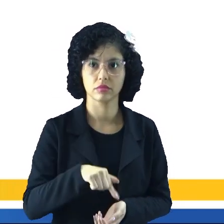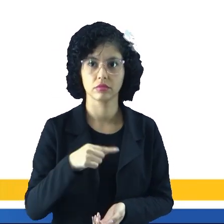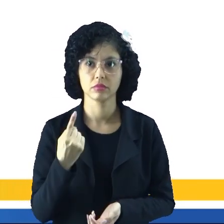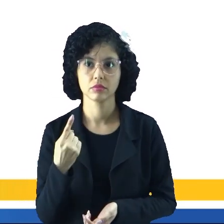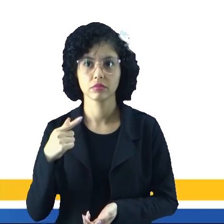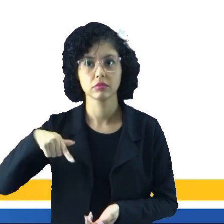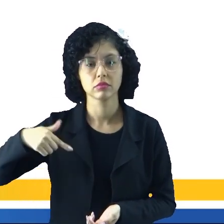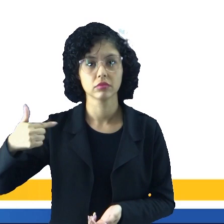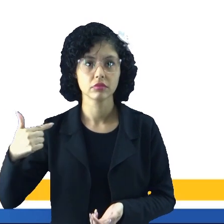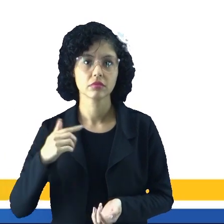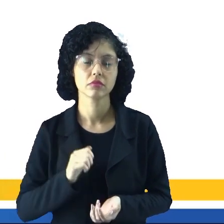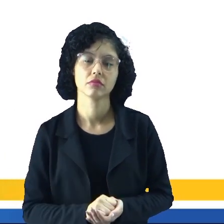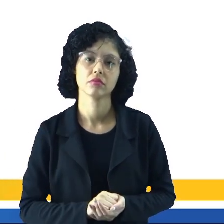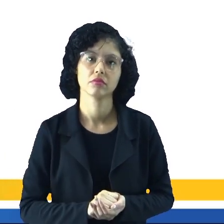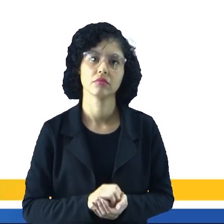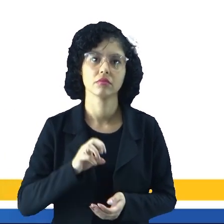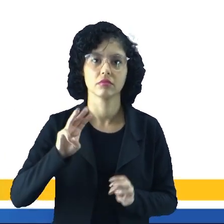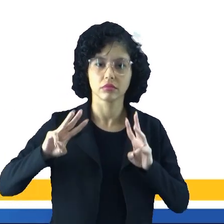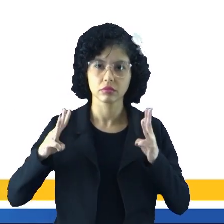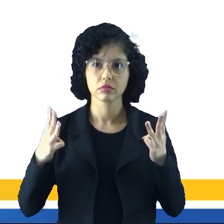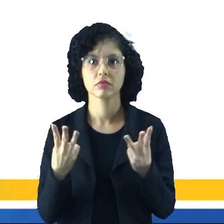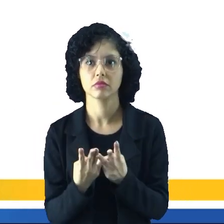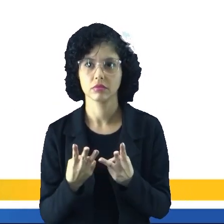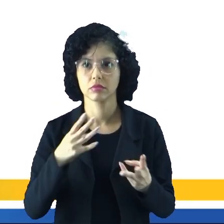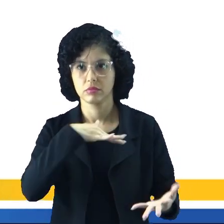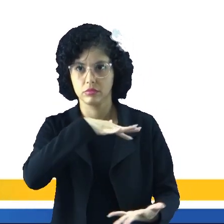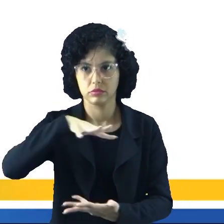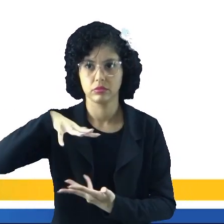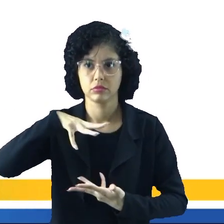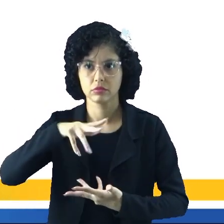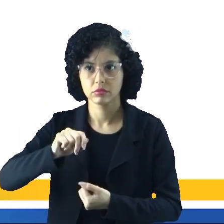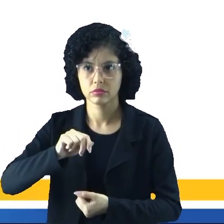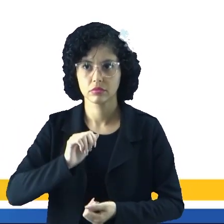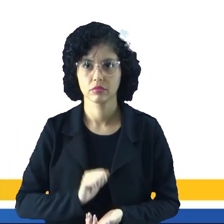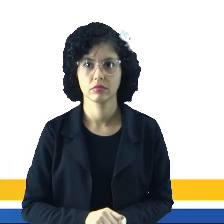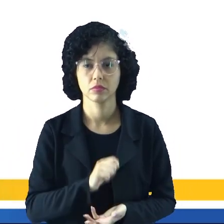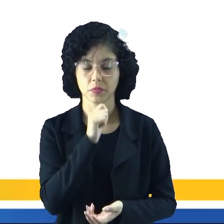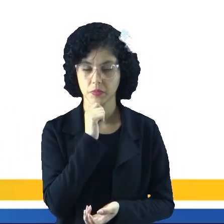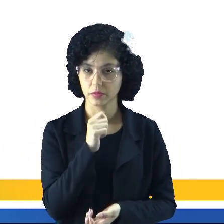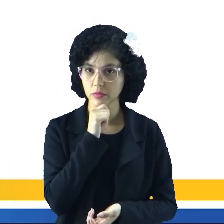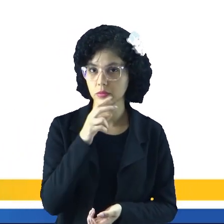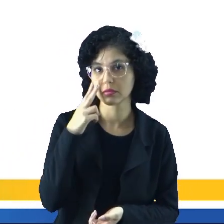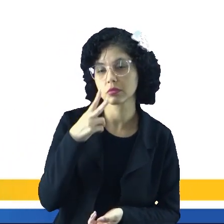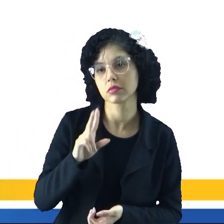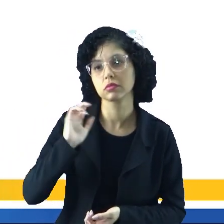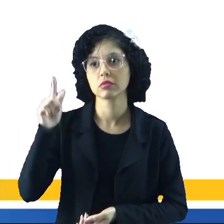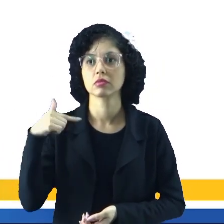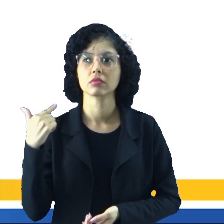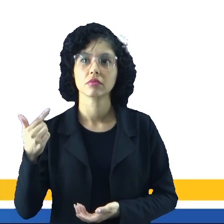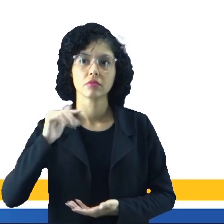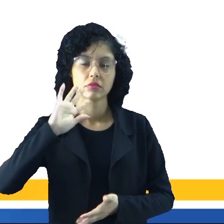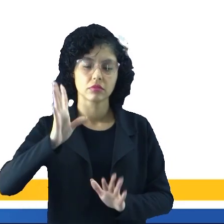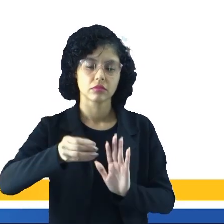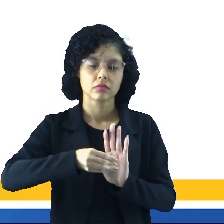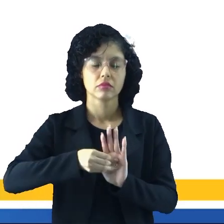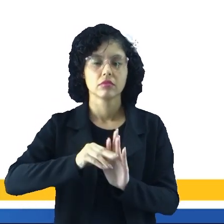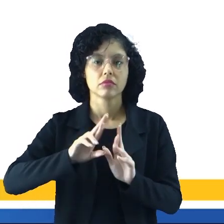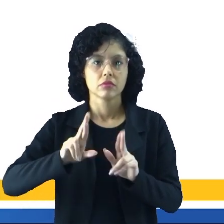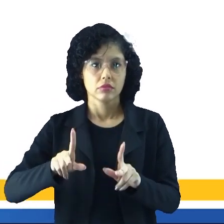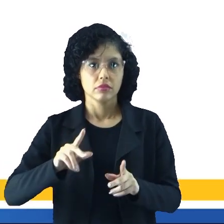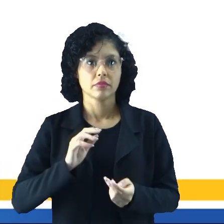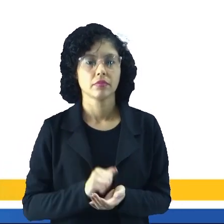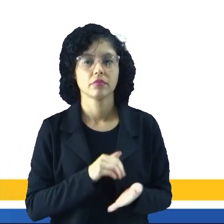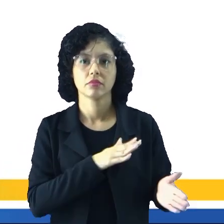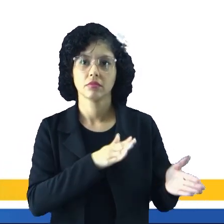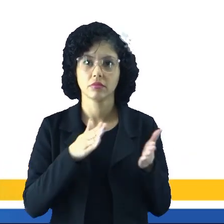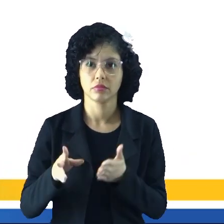era a massa, né, dos corpos, dos planetas, certo? Então nós estamos vendo agora uma outra aplicação de forma diferente, agora